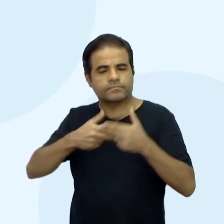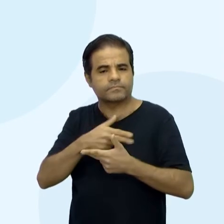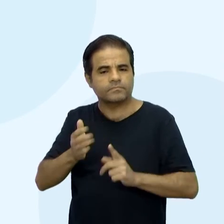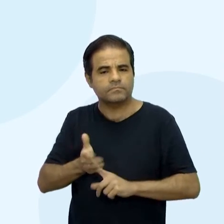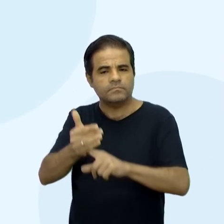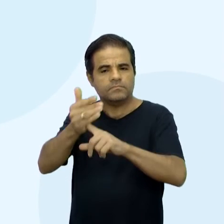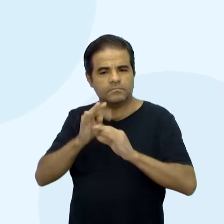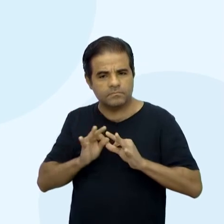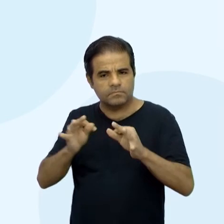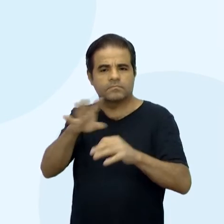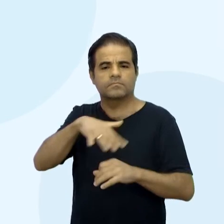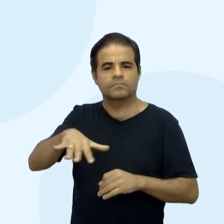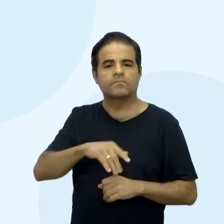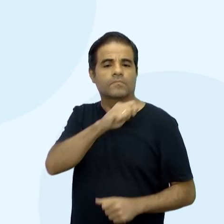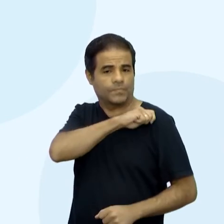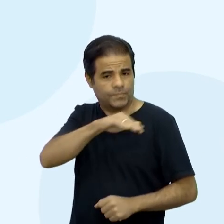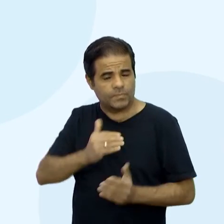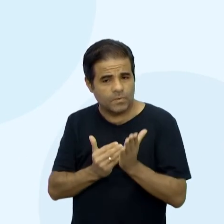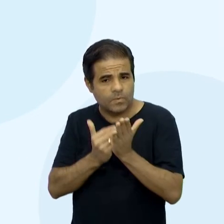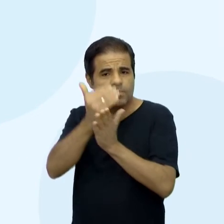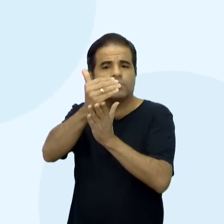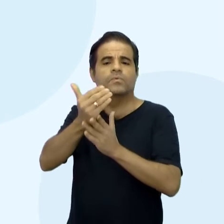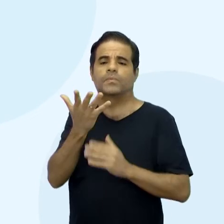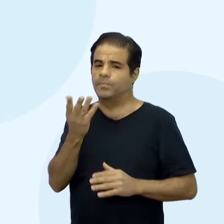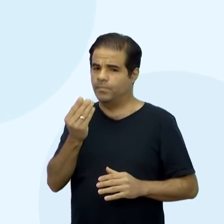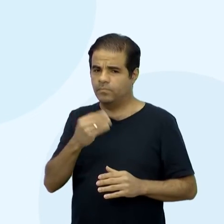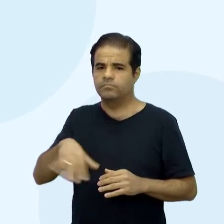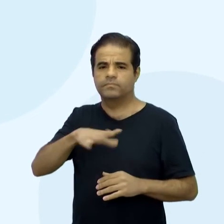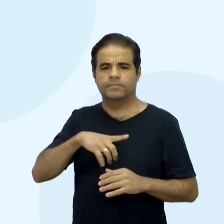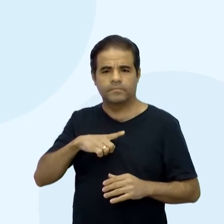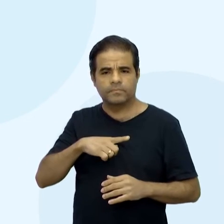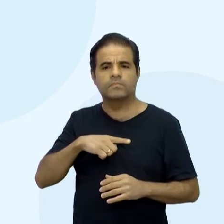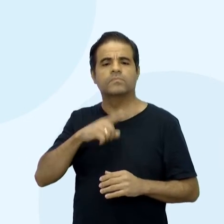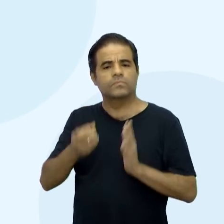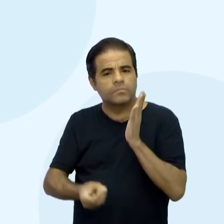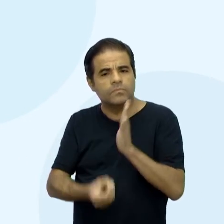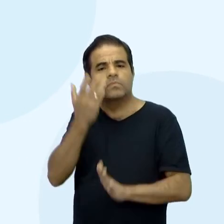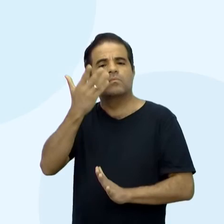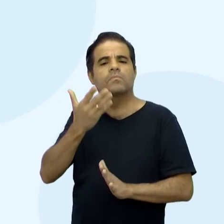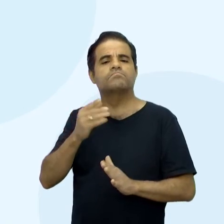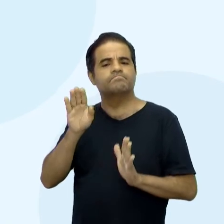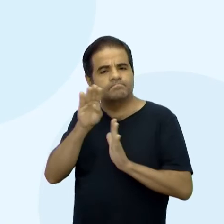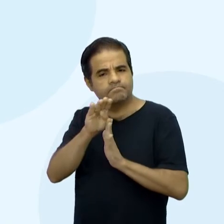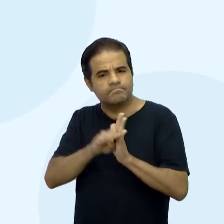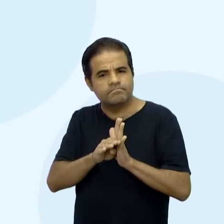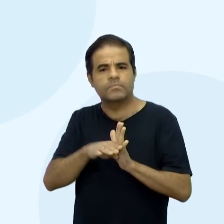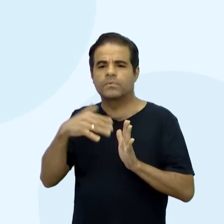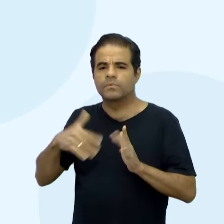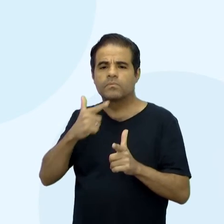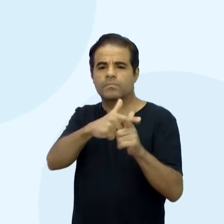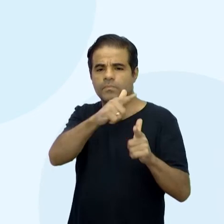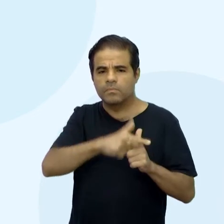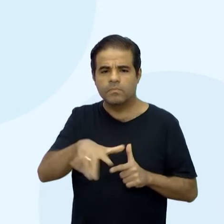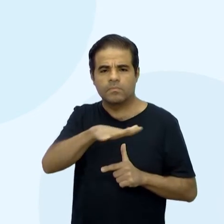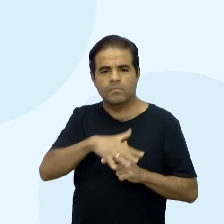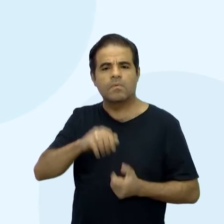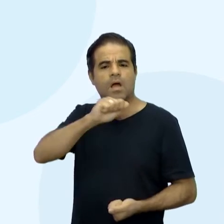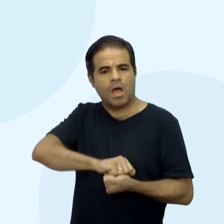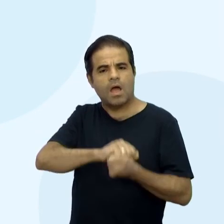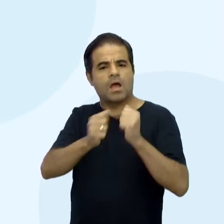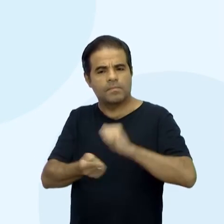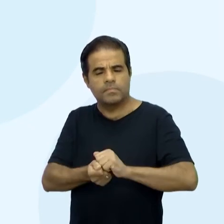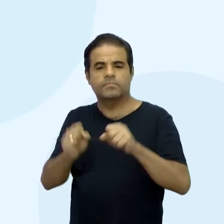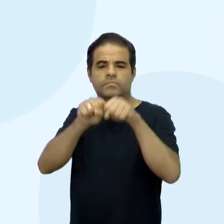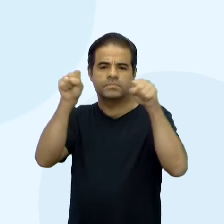recursos tecnológicos por parte dos alunos aumentou bastante, o que gerou, a princípio, muitos problemas com a adaptação